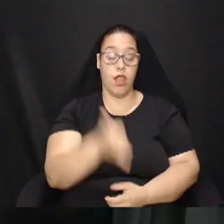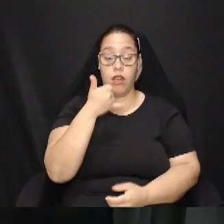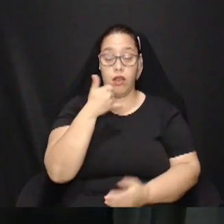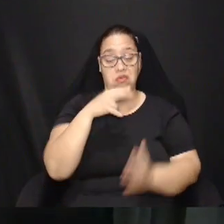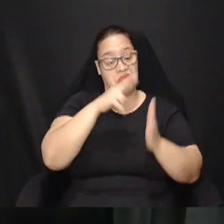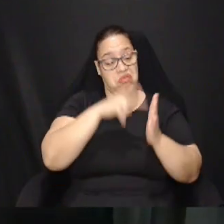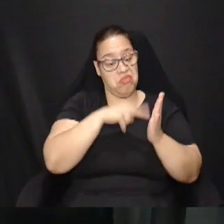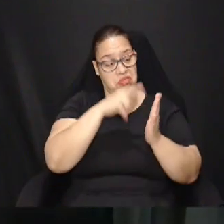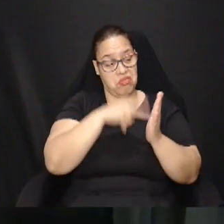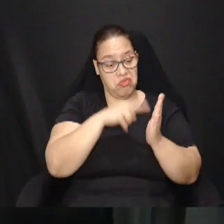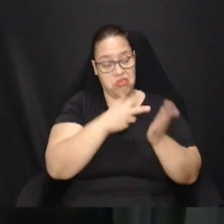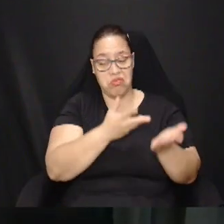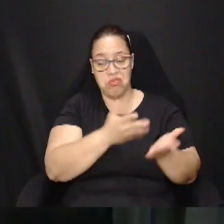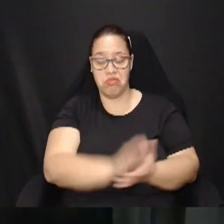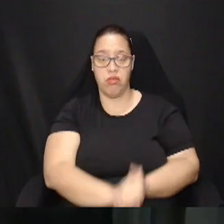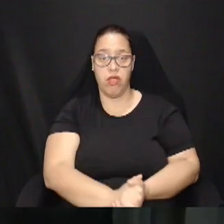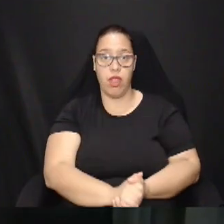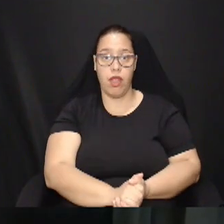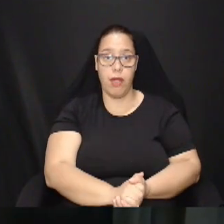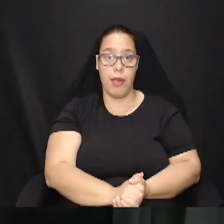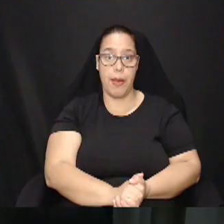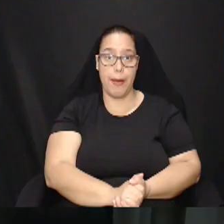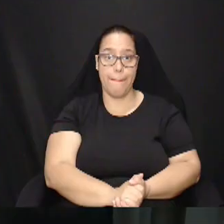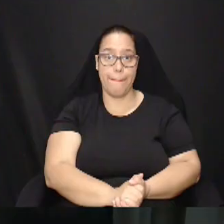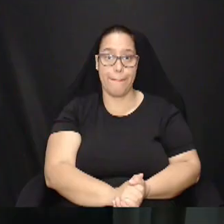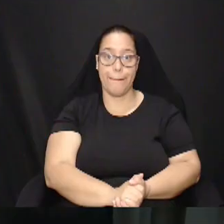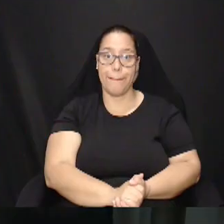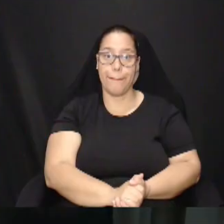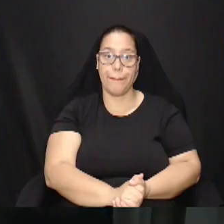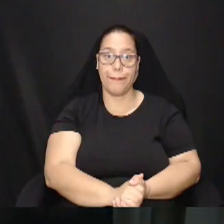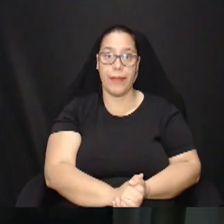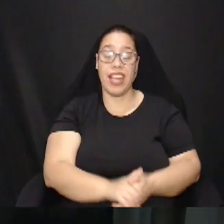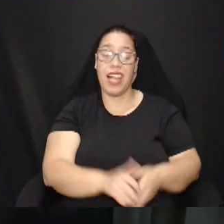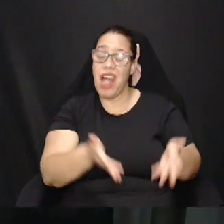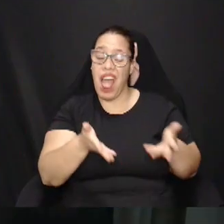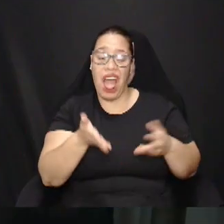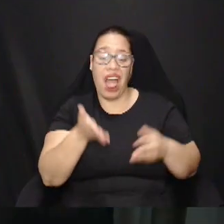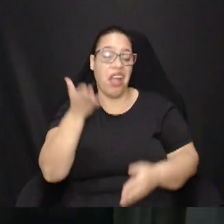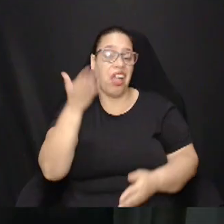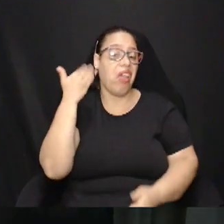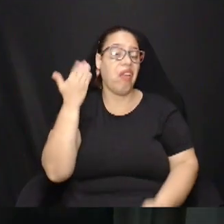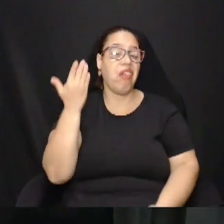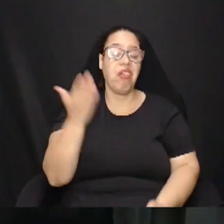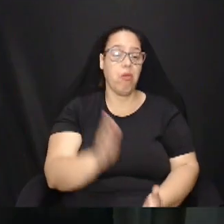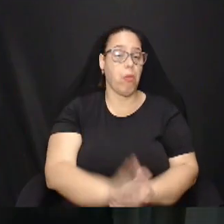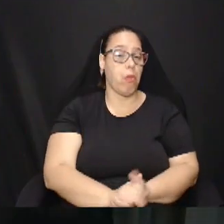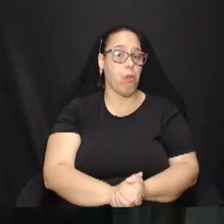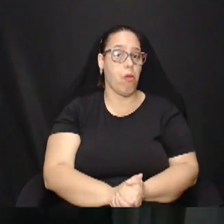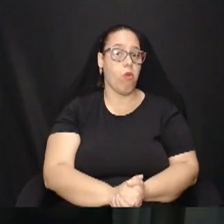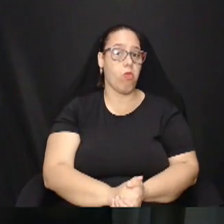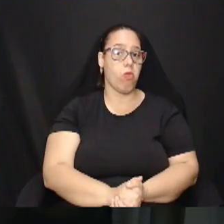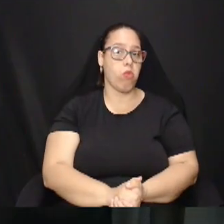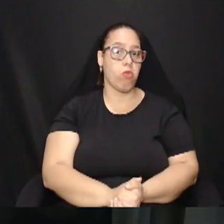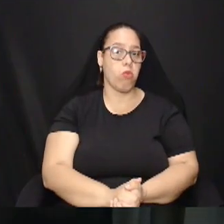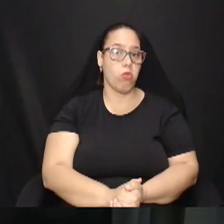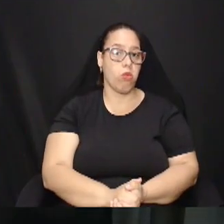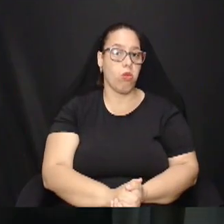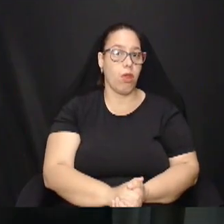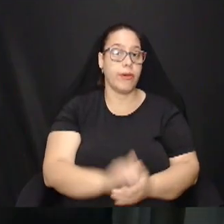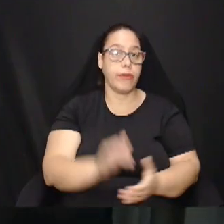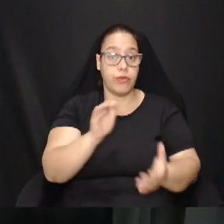pessoas quieren todo para ontem. Entonces, ¿qué es lo que acontece? Las personas casan, no, van a morar